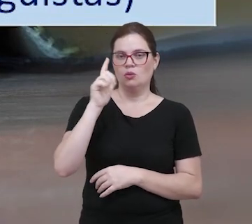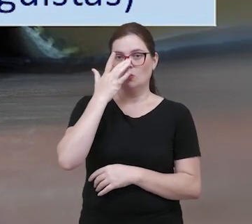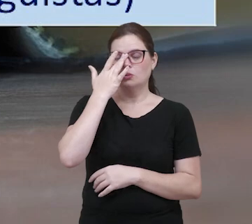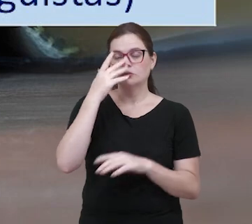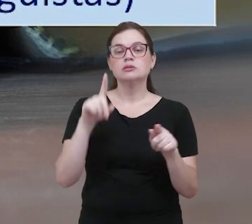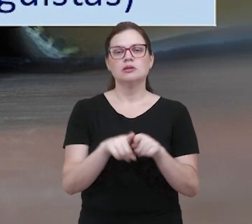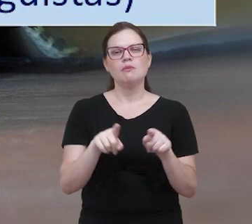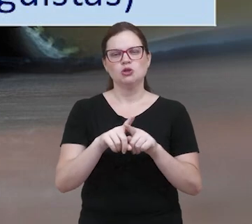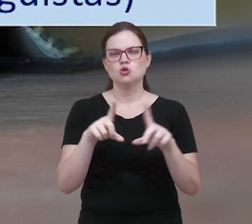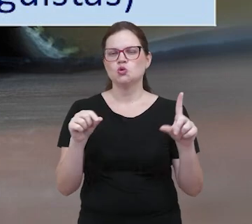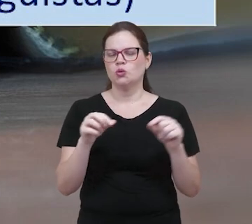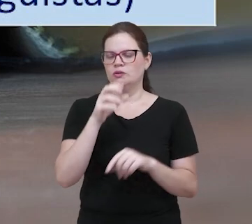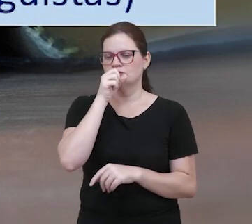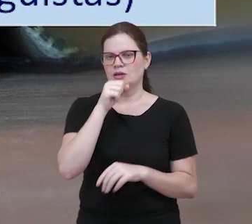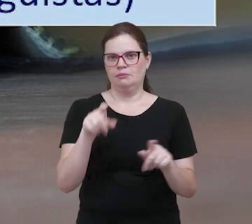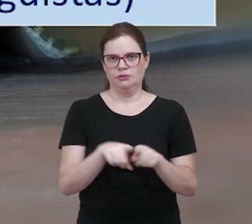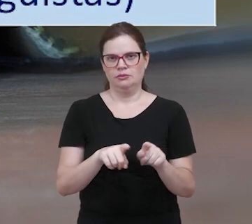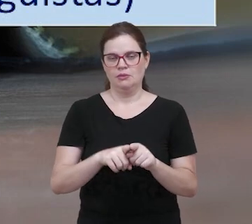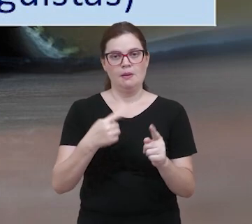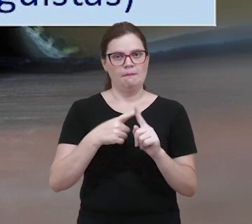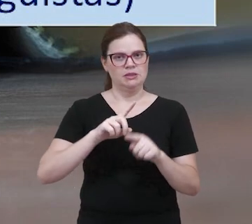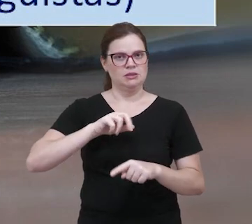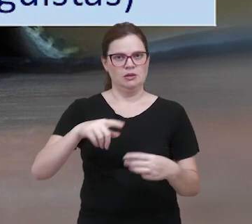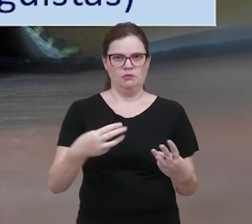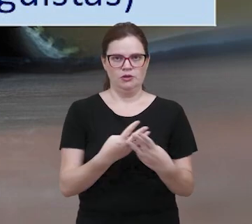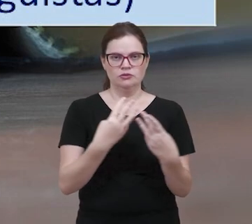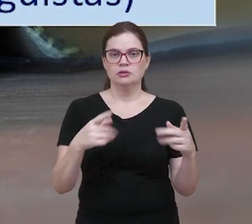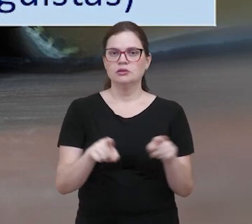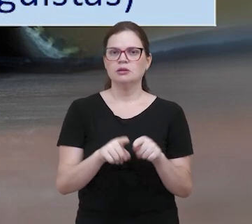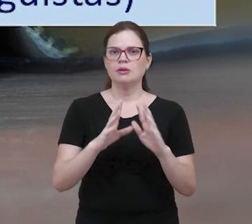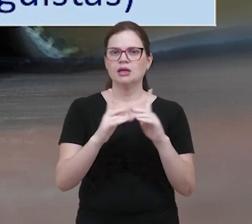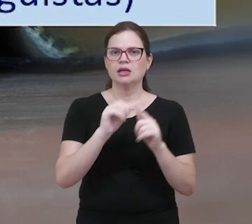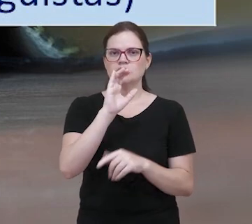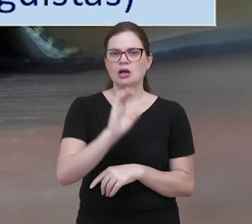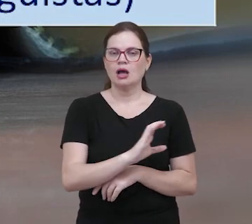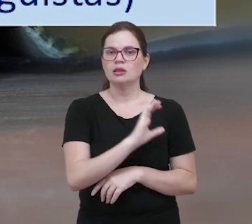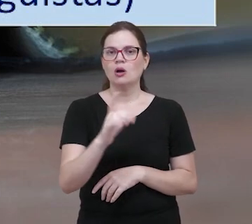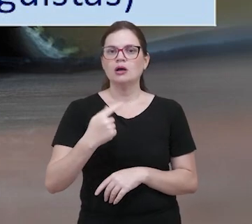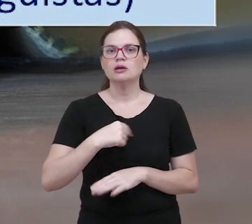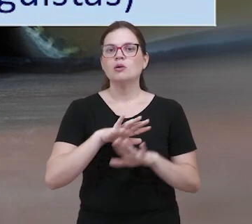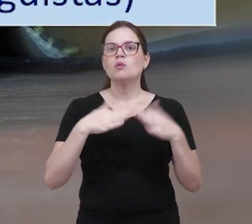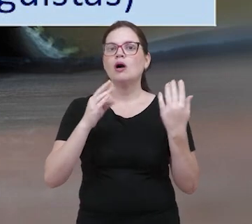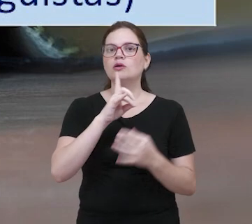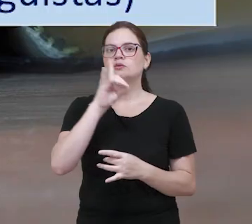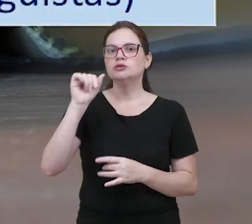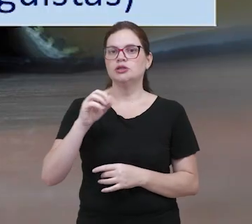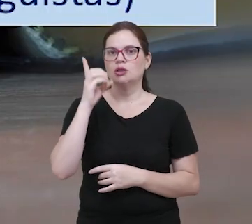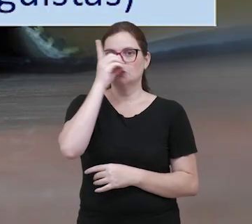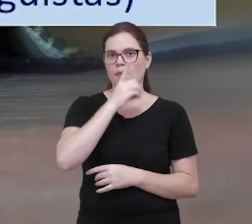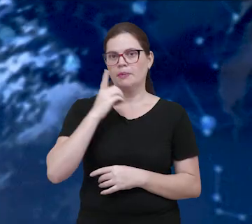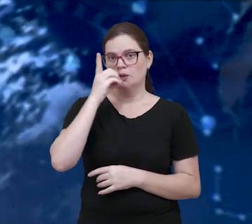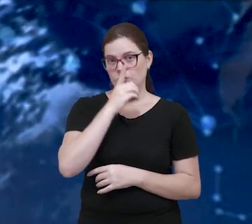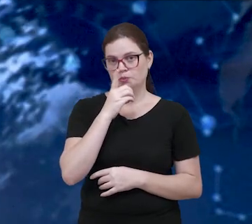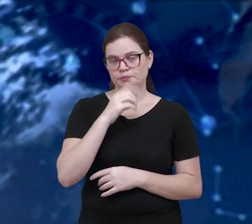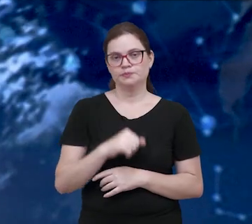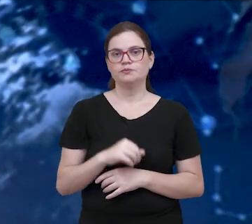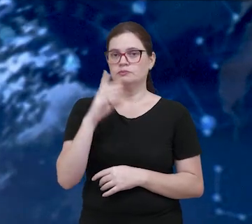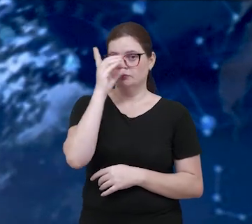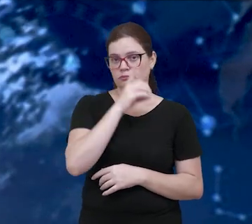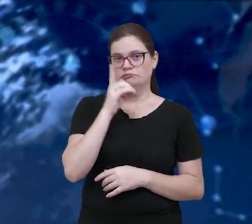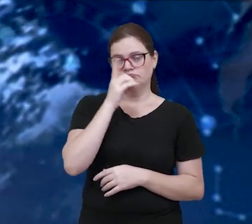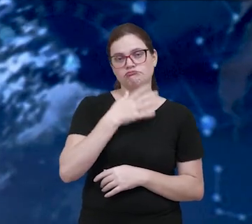sabatista, guarda sábado, né? E tem os católicos e outros que guardam domingo, que é o chamado dominguista, né? Que guarda